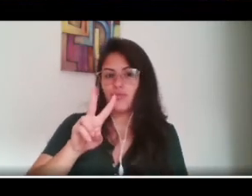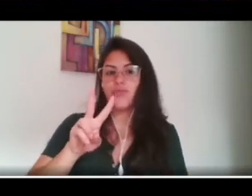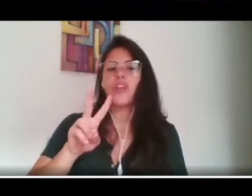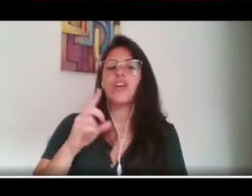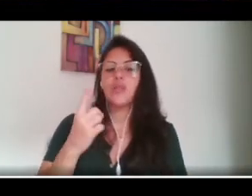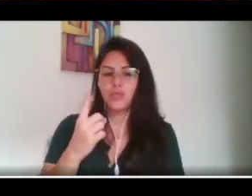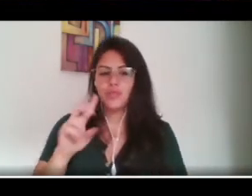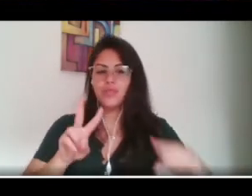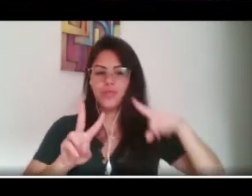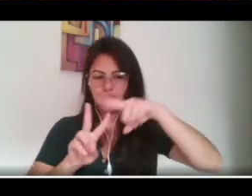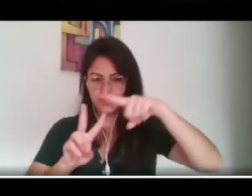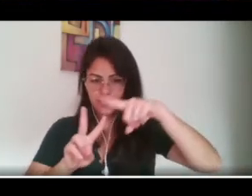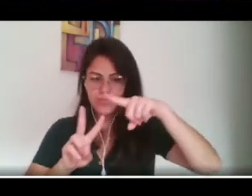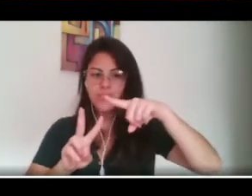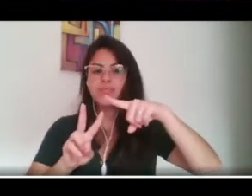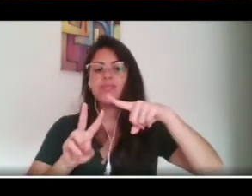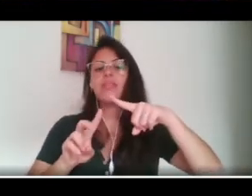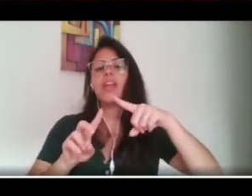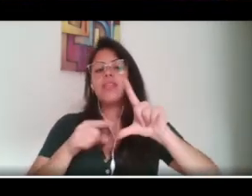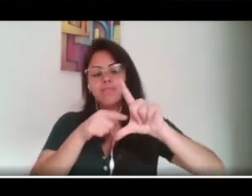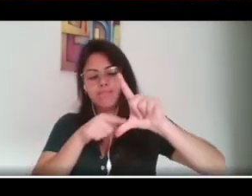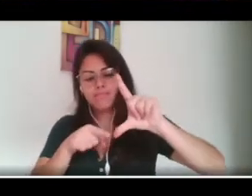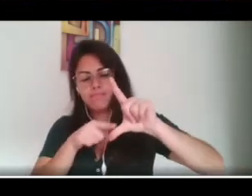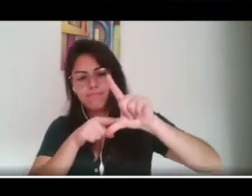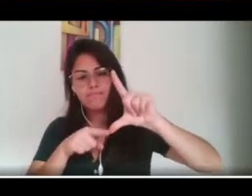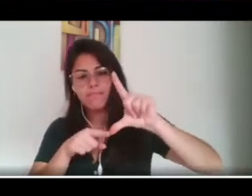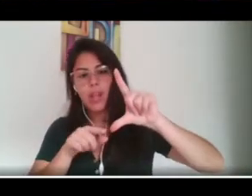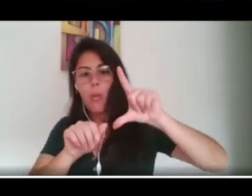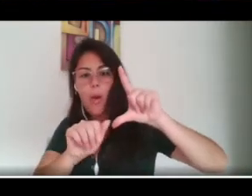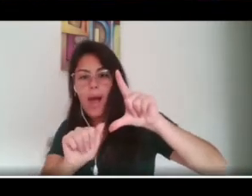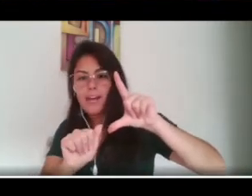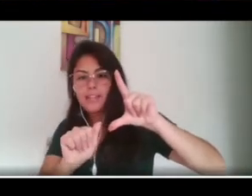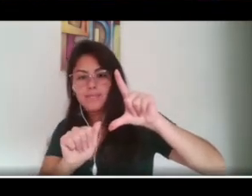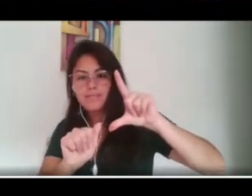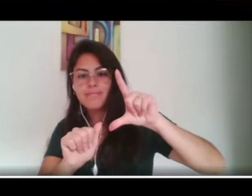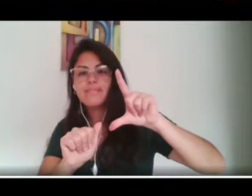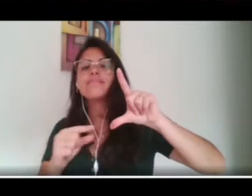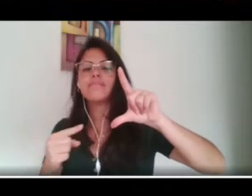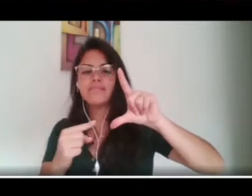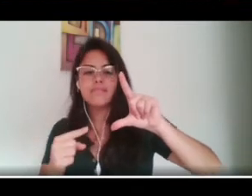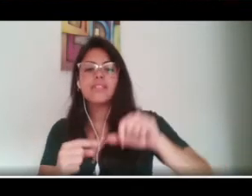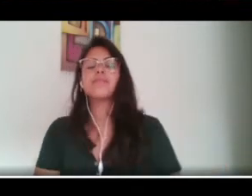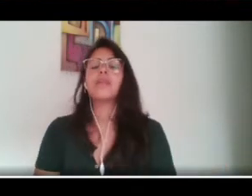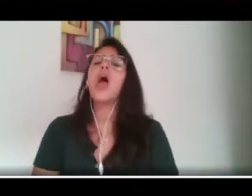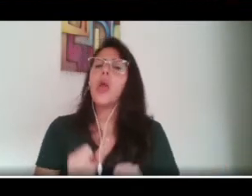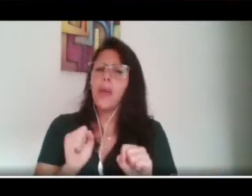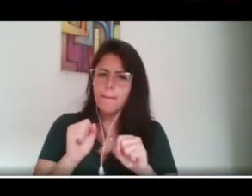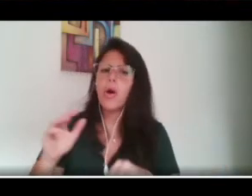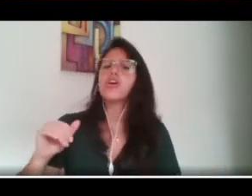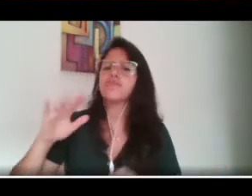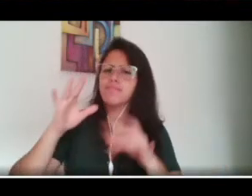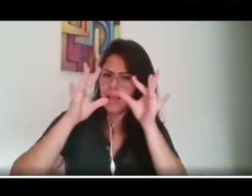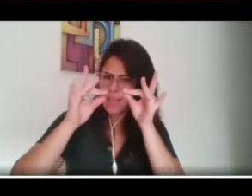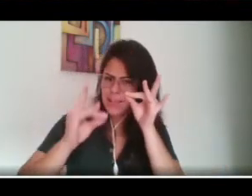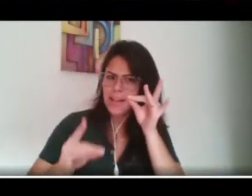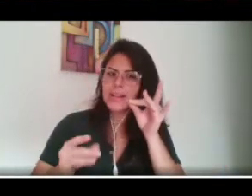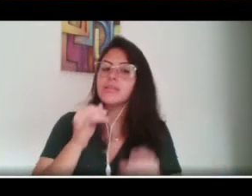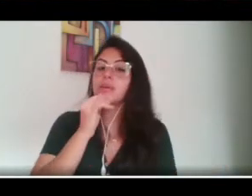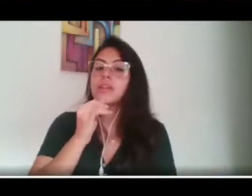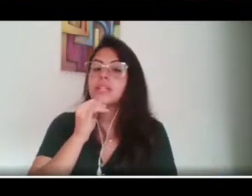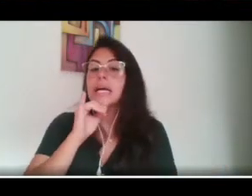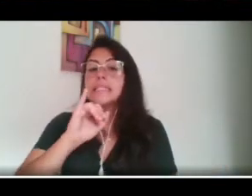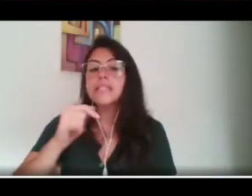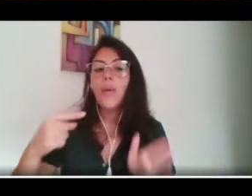né? E a gente ainda pode ser mais específico. Se a pessoa falar que, por exemplo, no ponto 1, ele